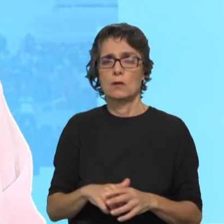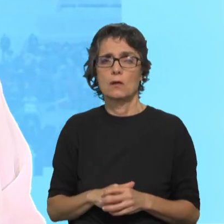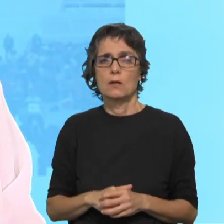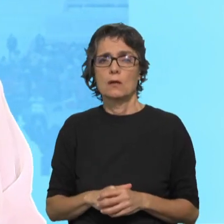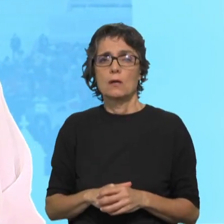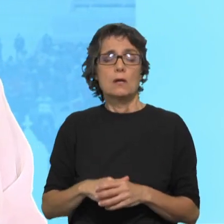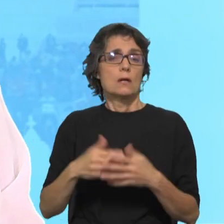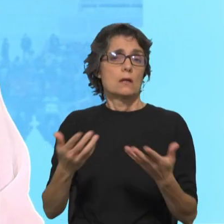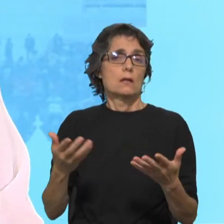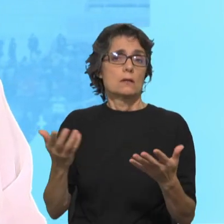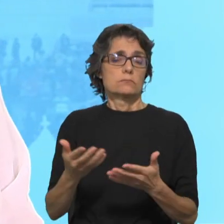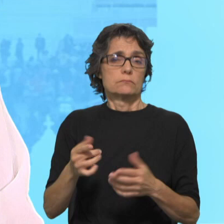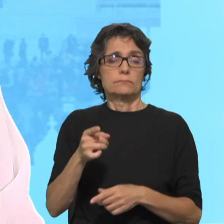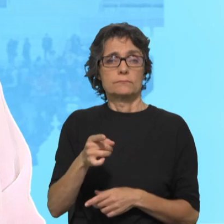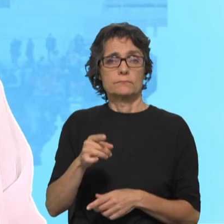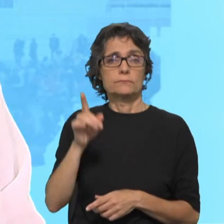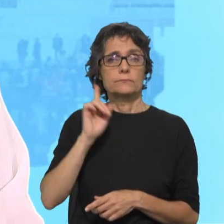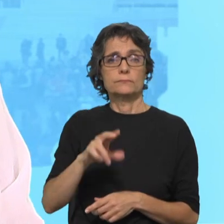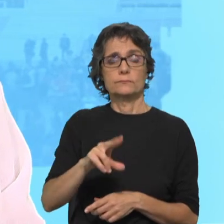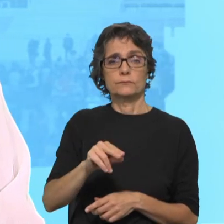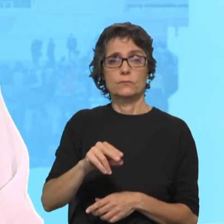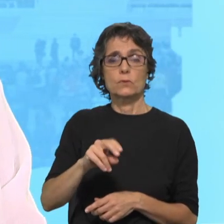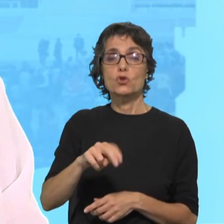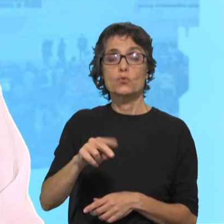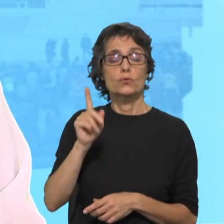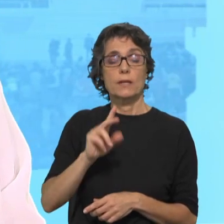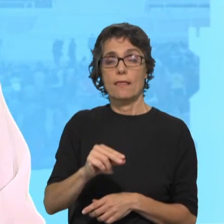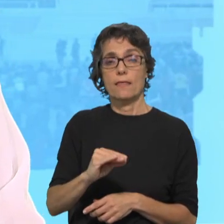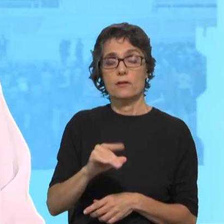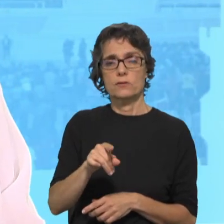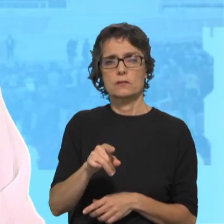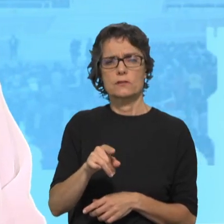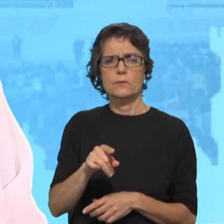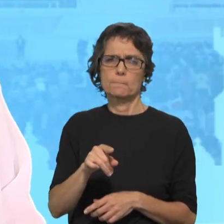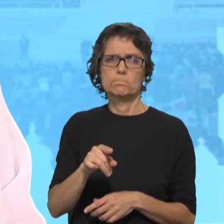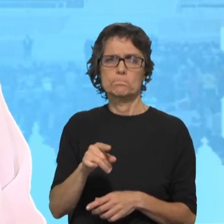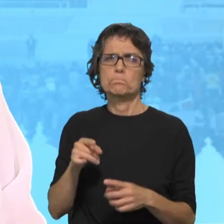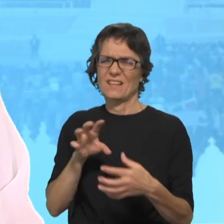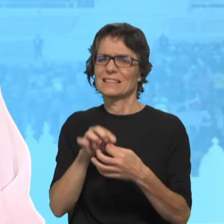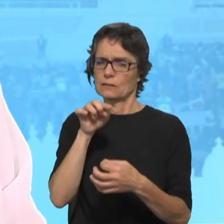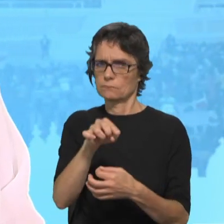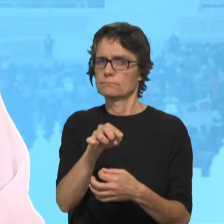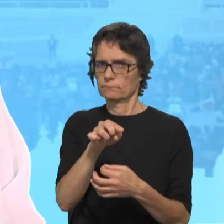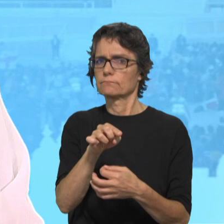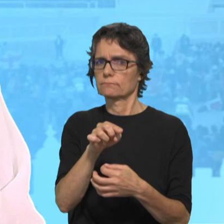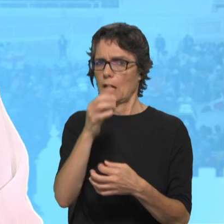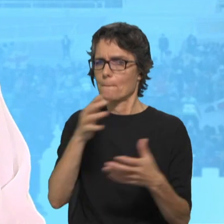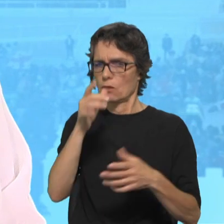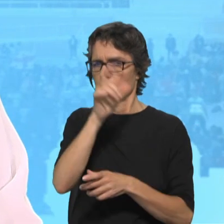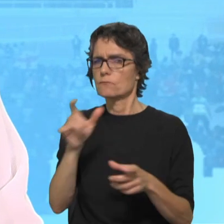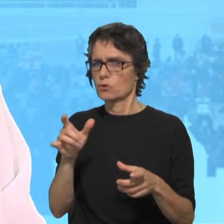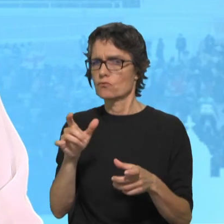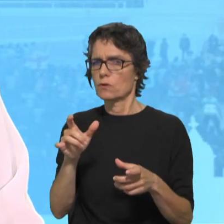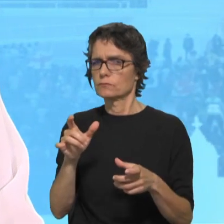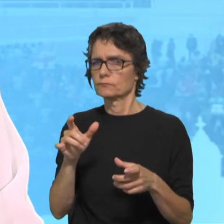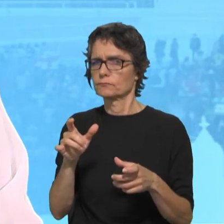E, portanto, eu acho que o 10 de junho, para a maioria das pessoas, ainda tem esta conotação ligada com os